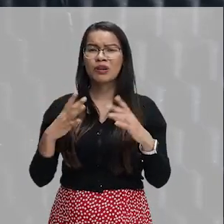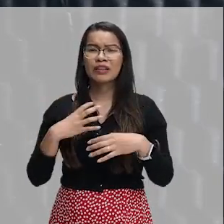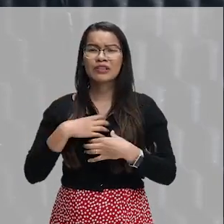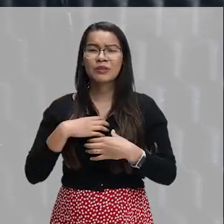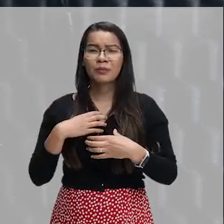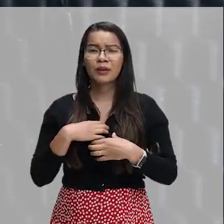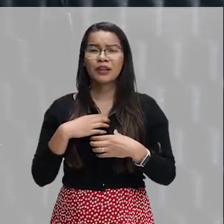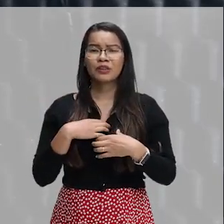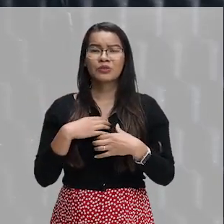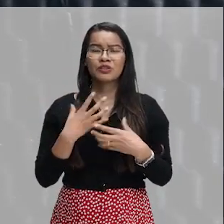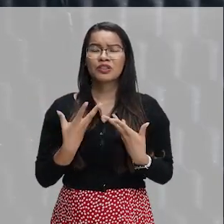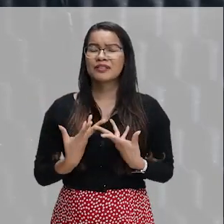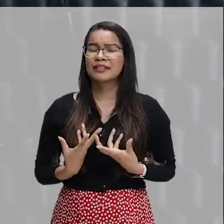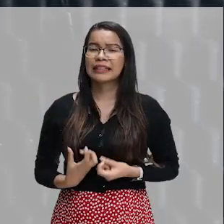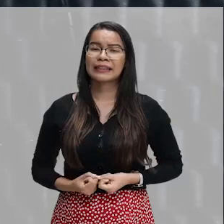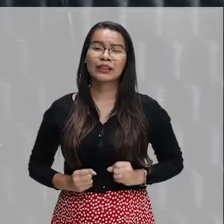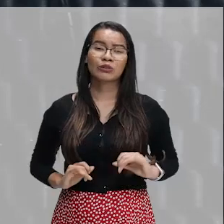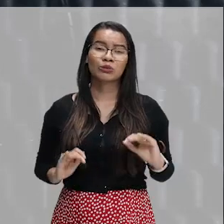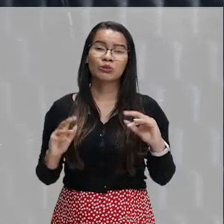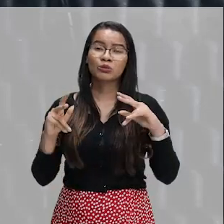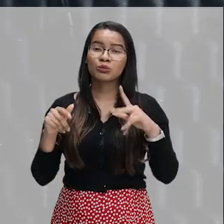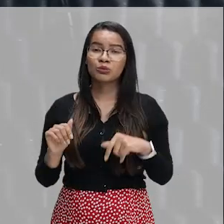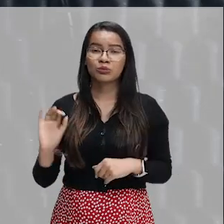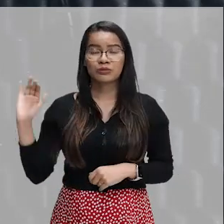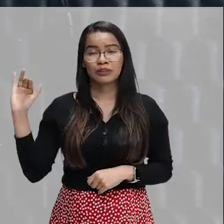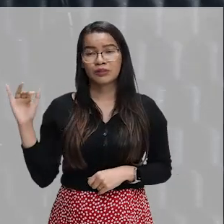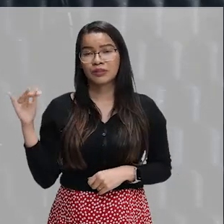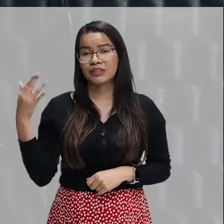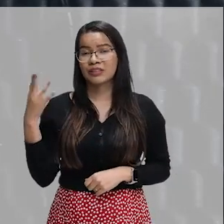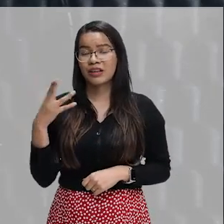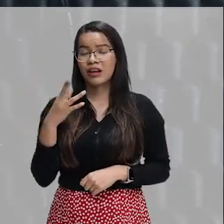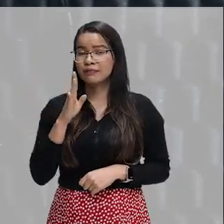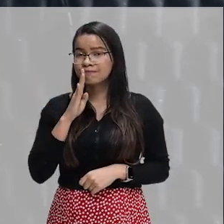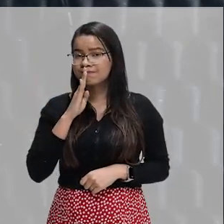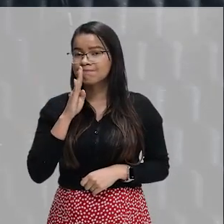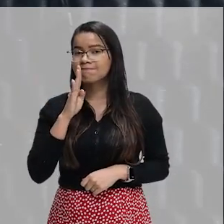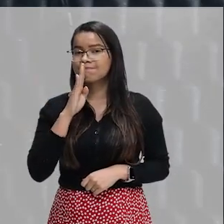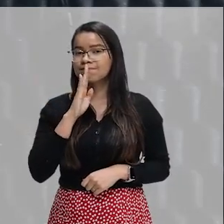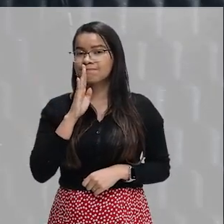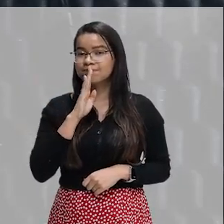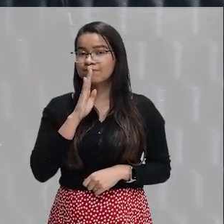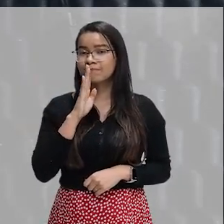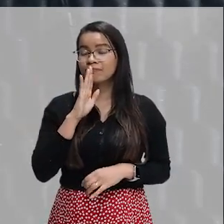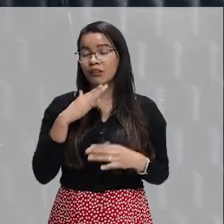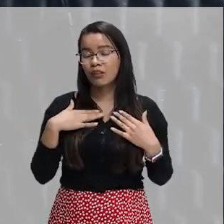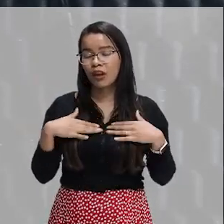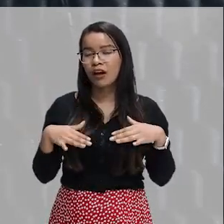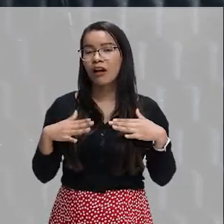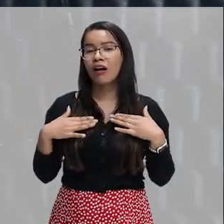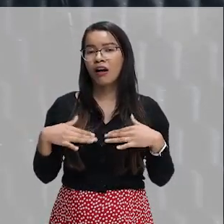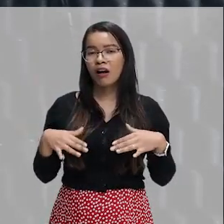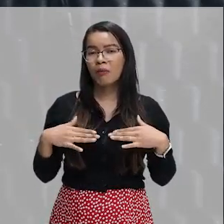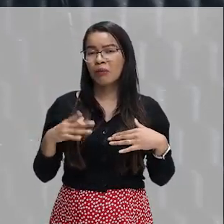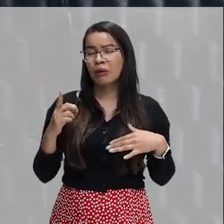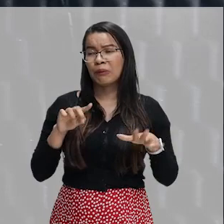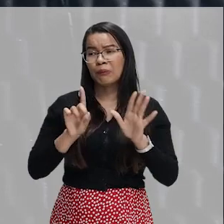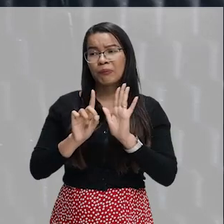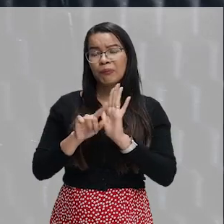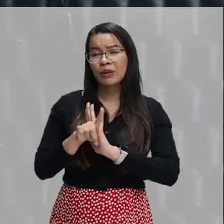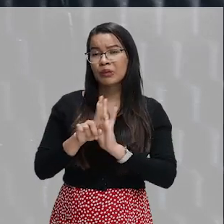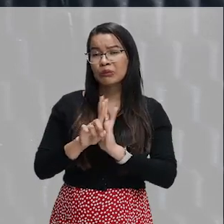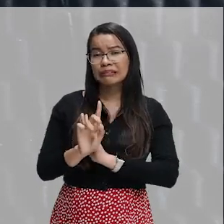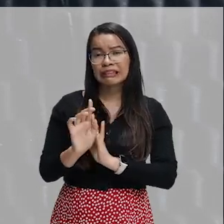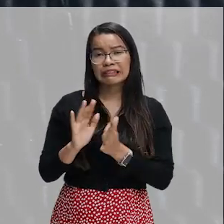vai aceitar tudo que está acontecendo, quietinho, tranquilo, tá? Sem questionar